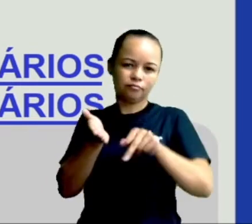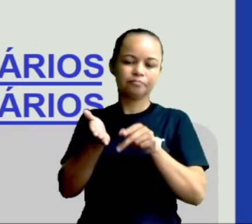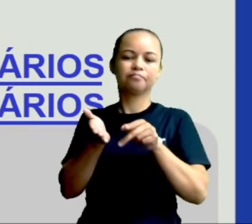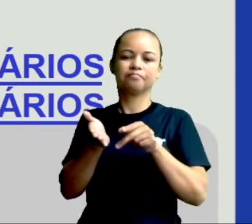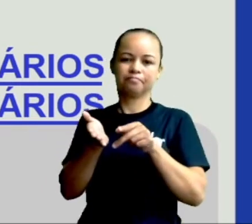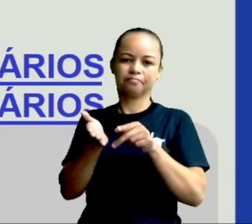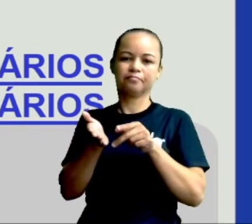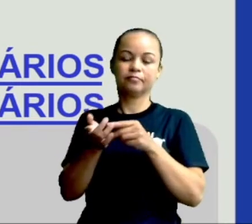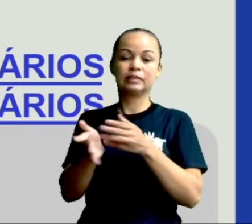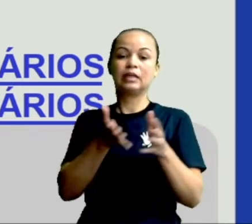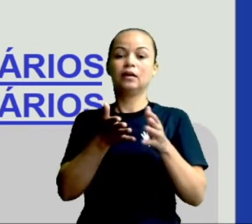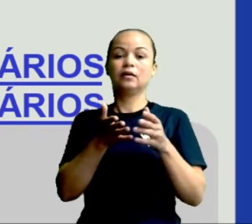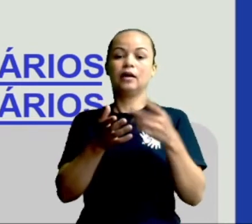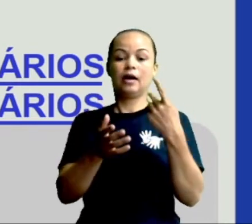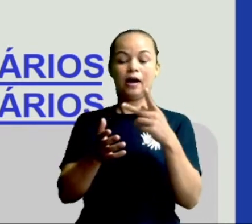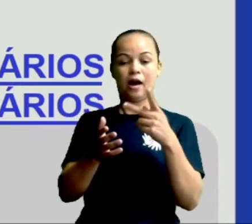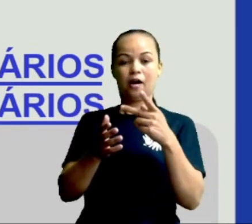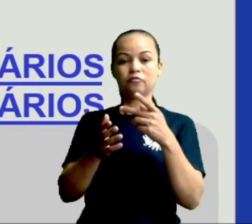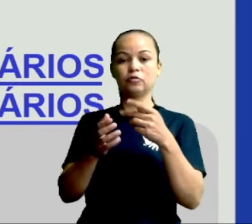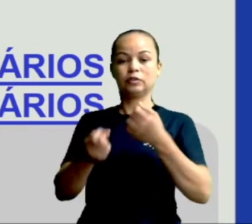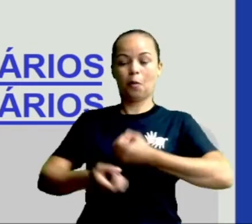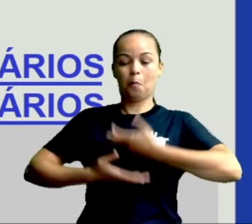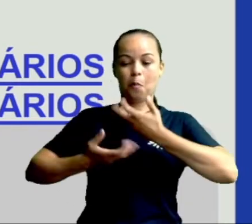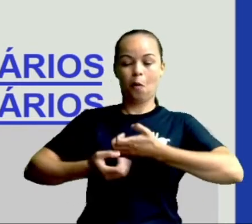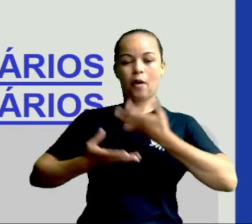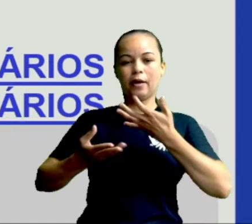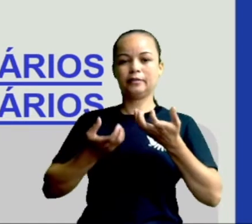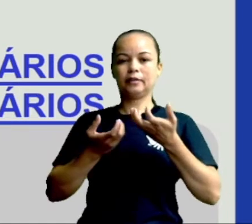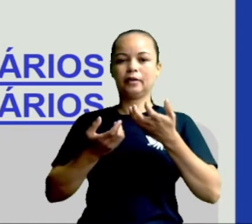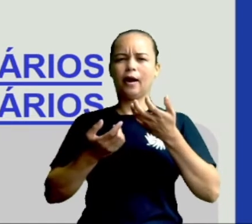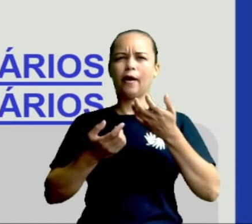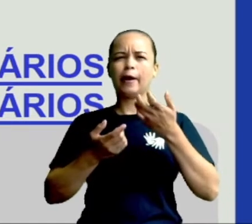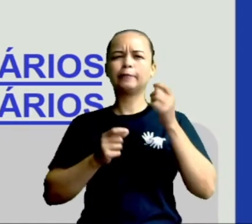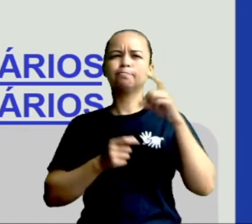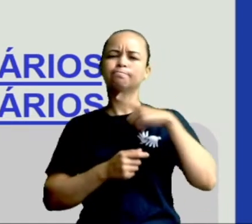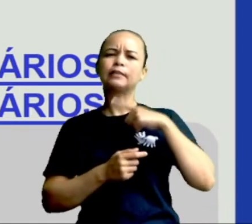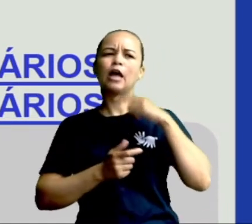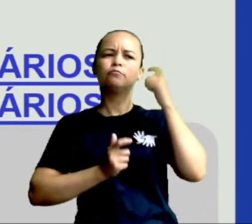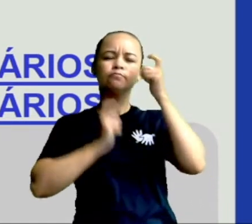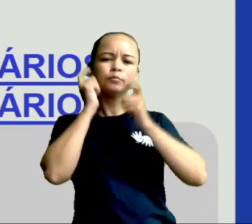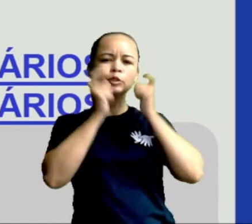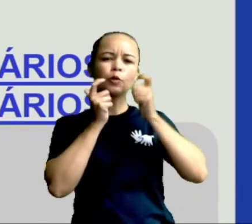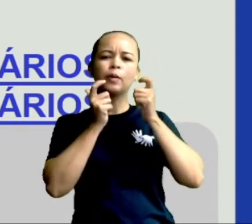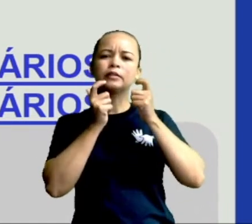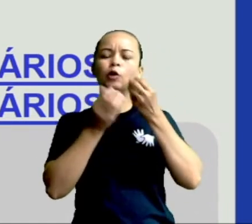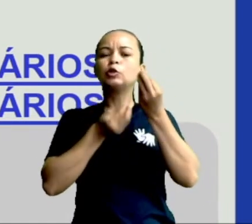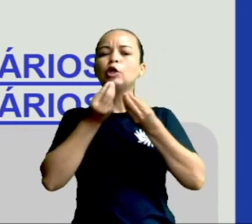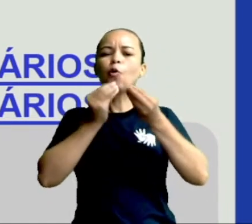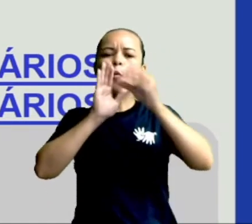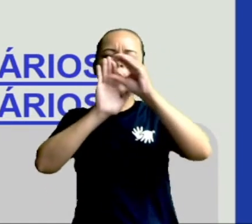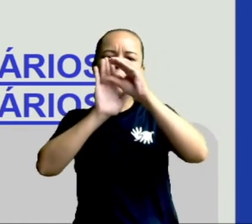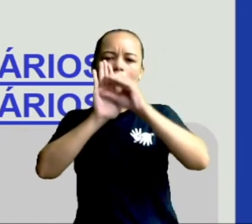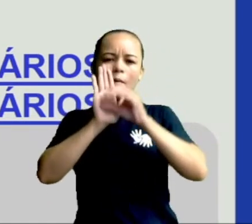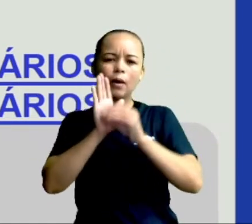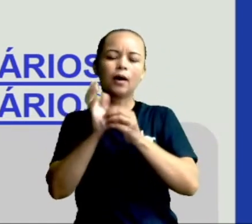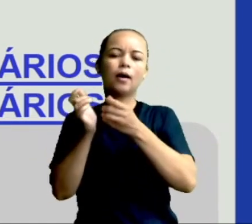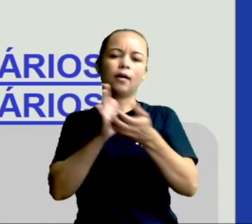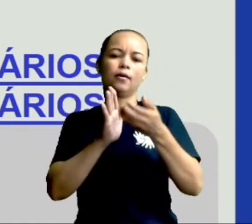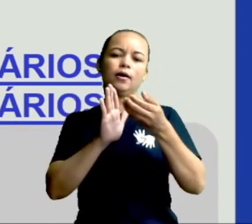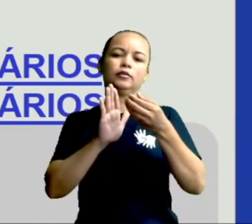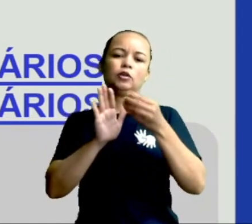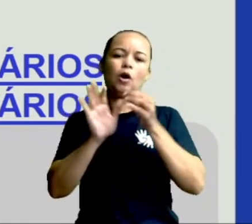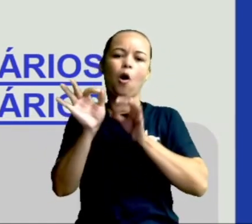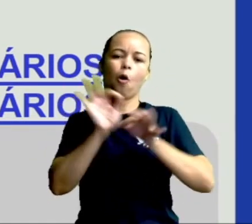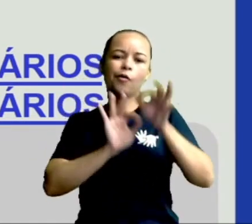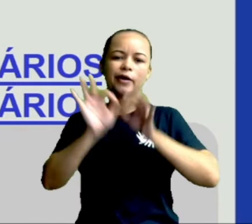Ou seja, a função poética ela vai se preocupar com a estrutura dos textos. Ou